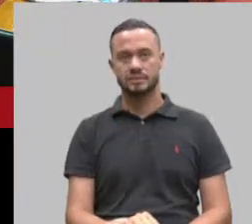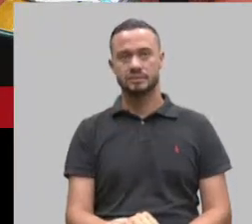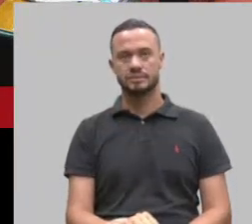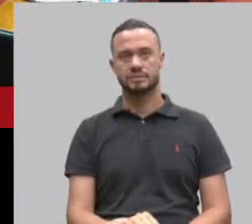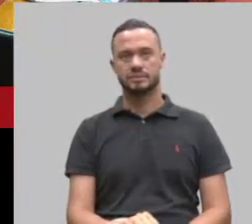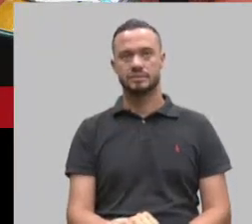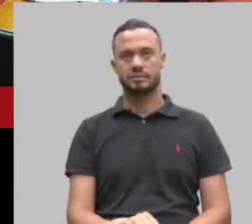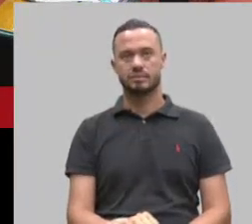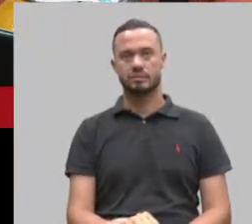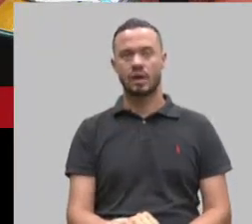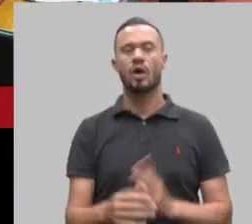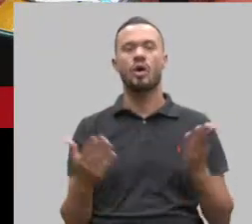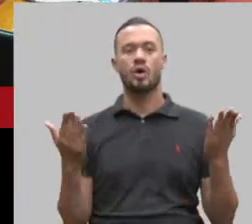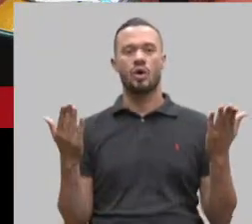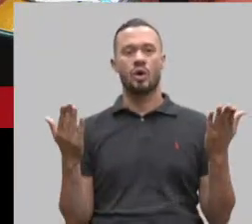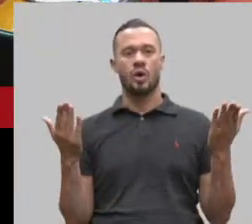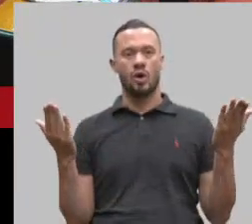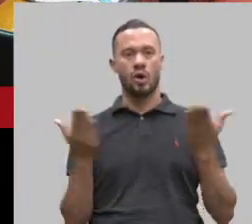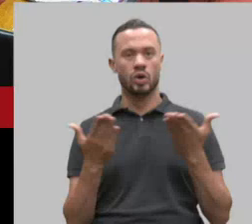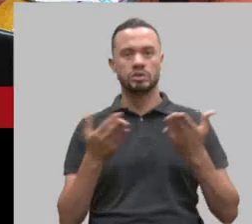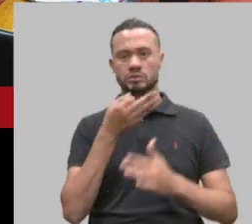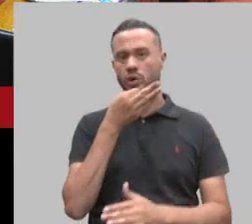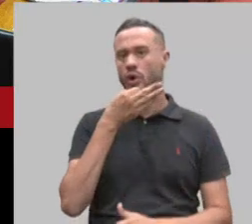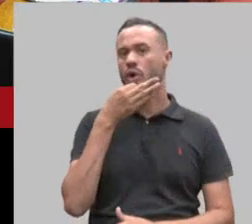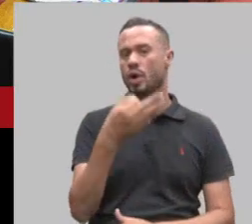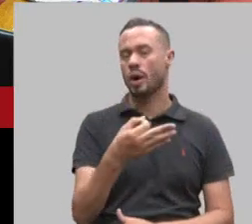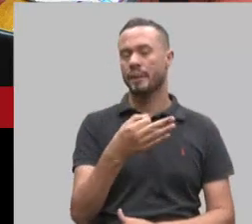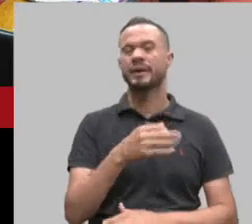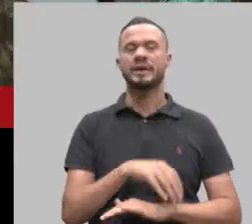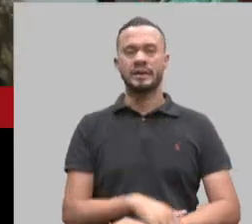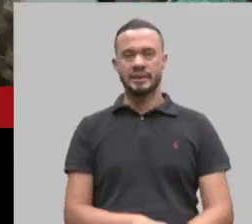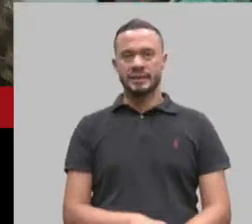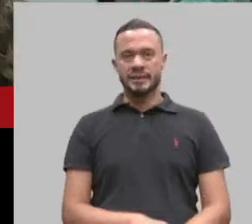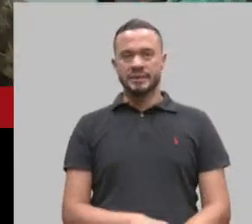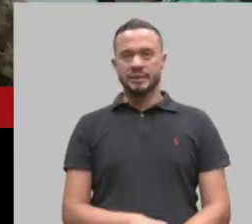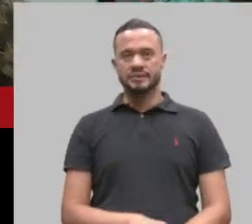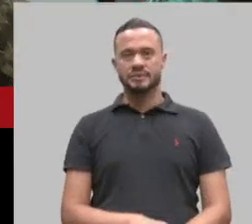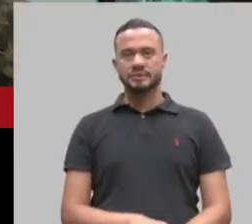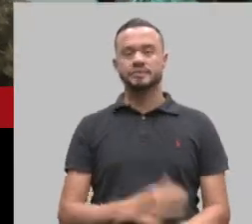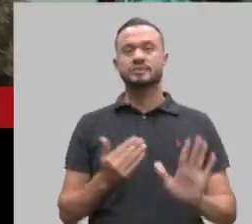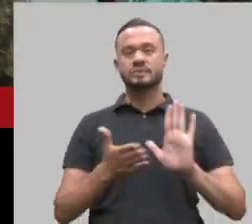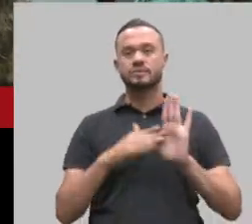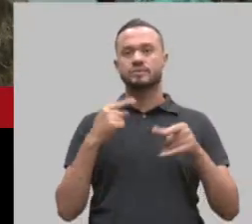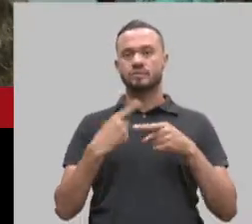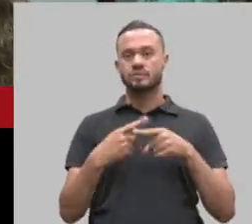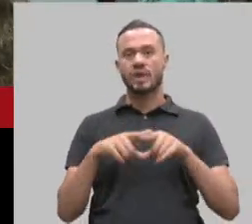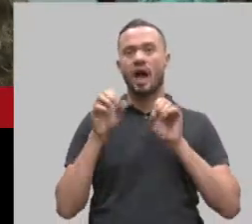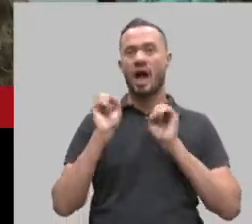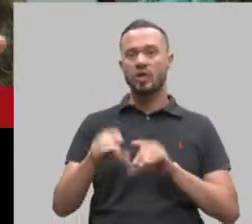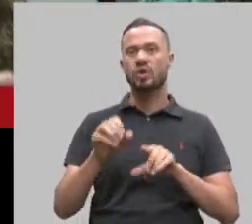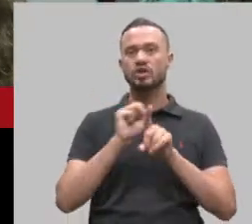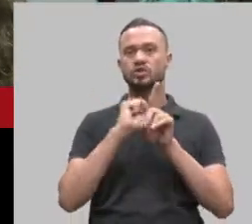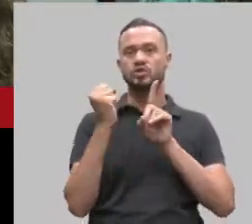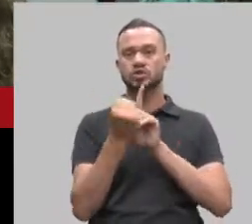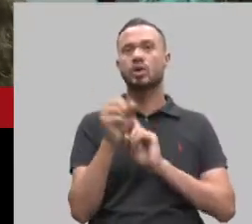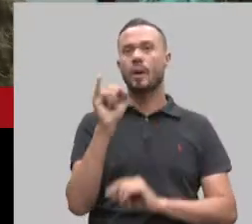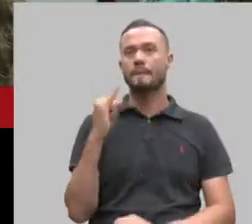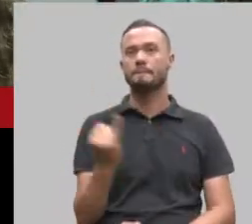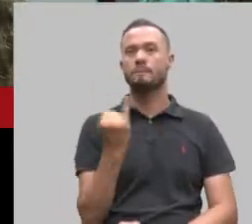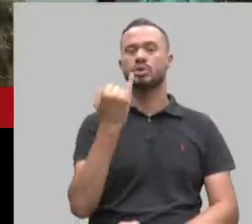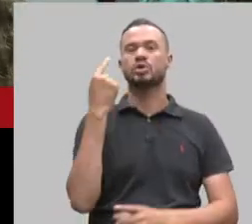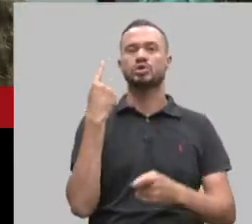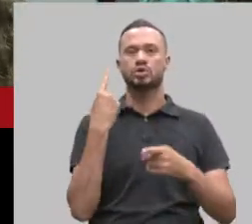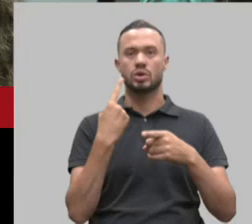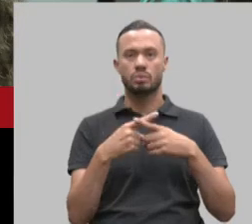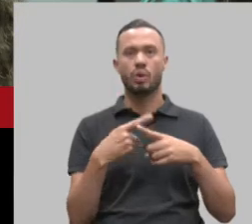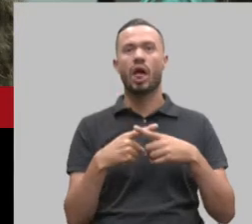eh Dar minha opinião a favor dessa proposta porque a educação social é importante porque ela estuda ajuda a